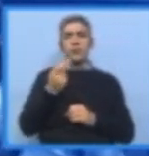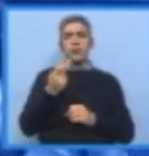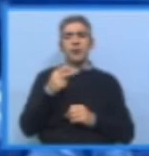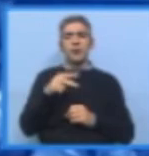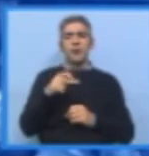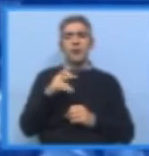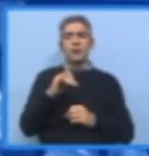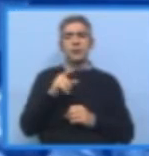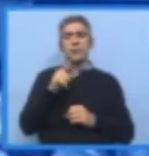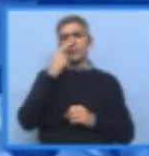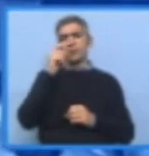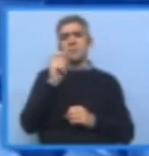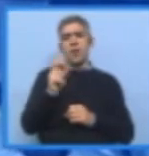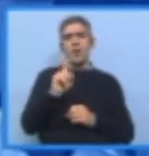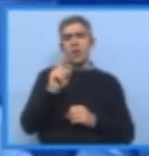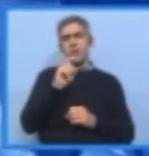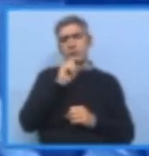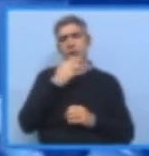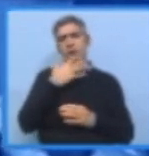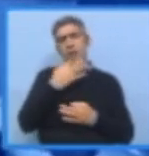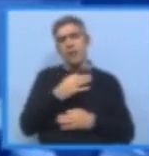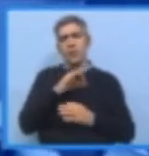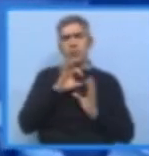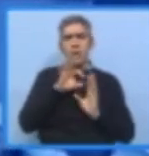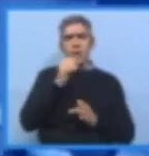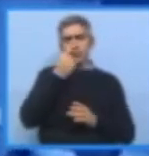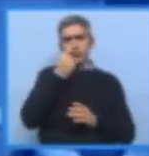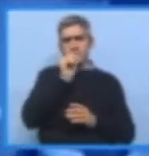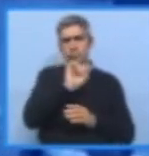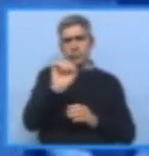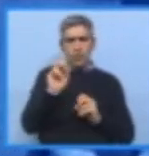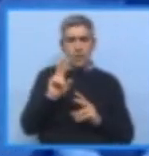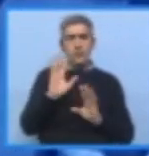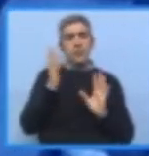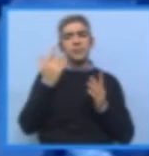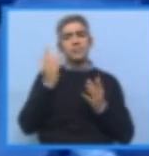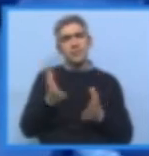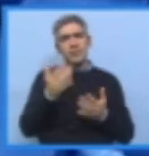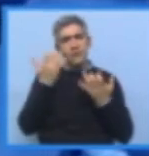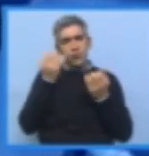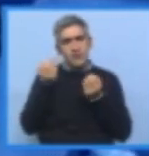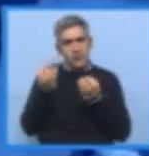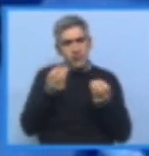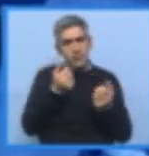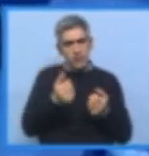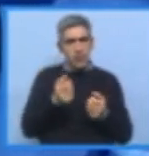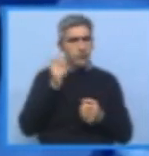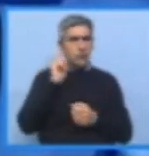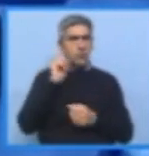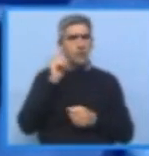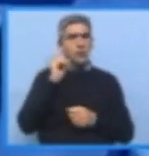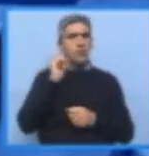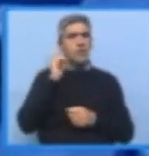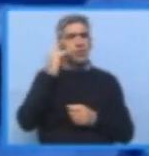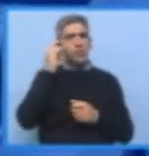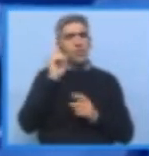nenhuma, está bem? Eu acho que as pessoas têm direito às suas convicções. Agora, podem não estar suficientemente informados e é importante ter a ideia do